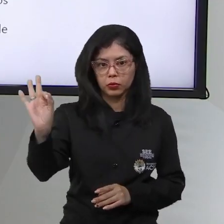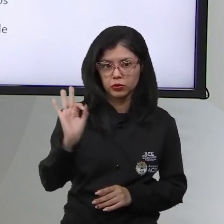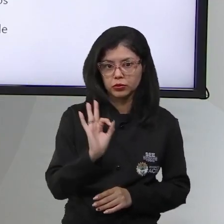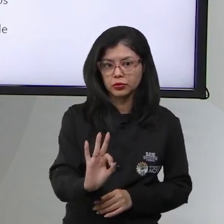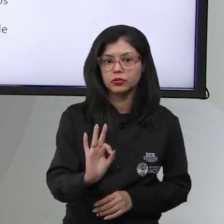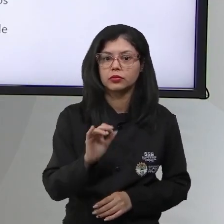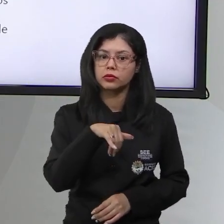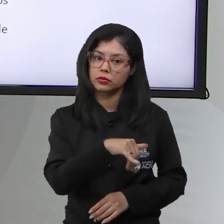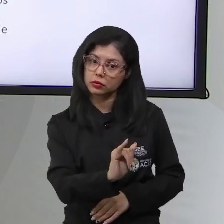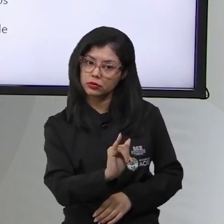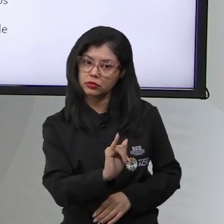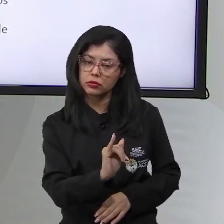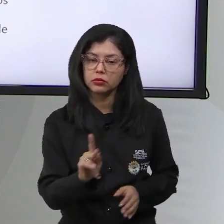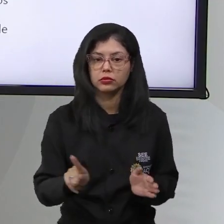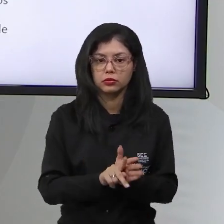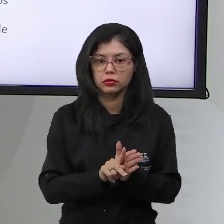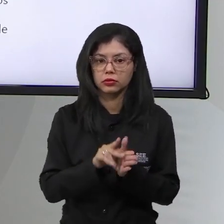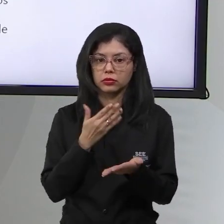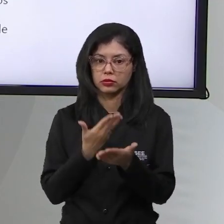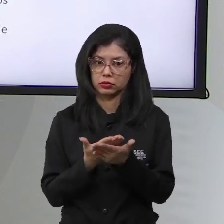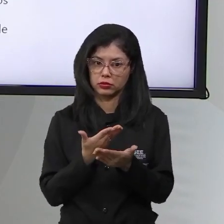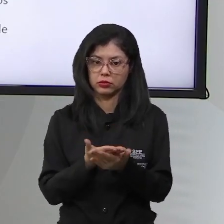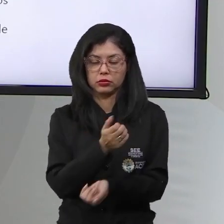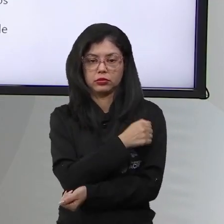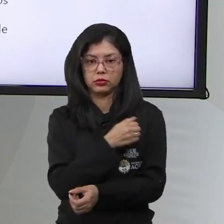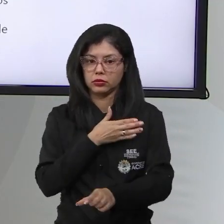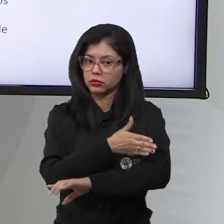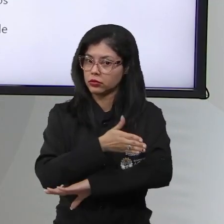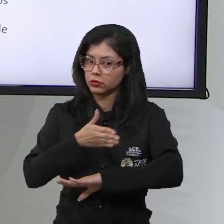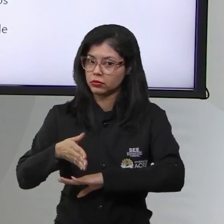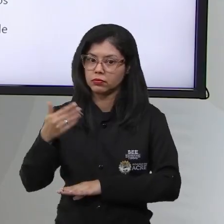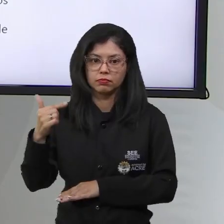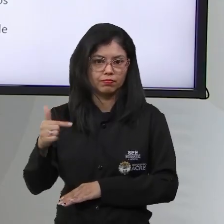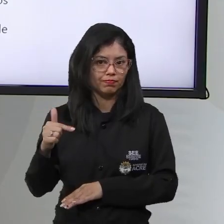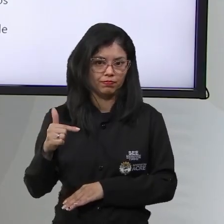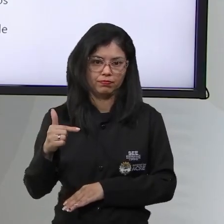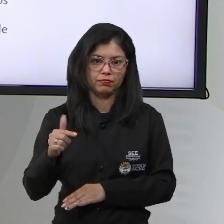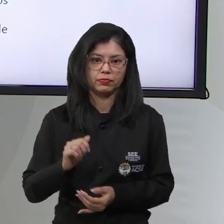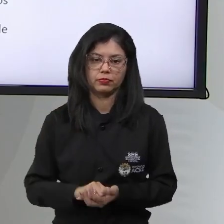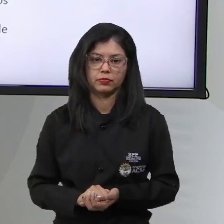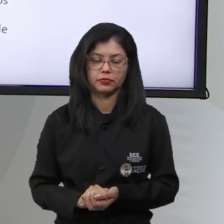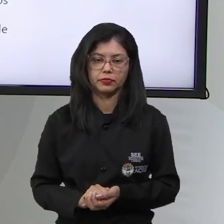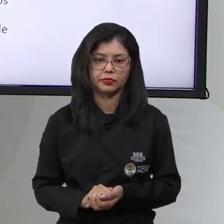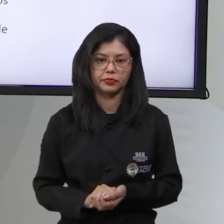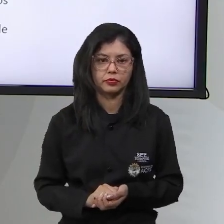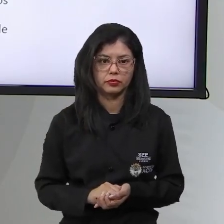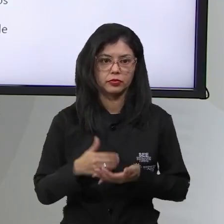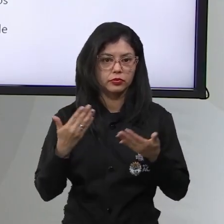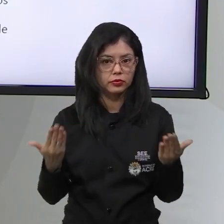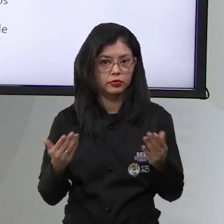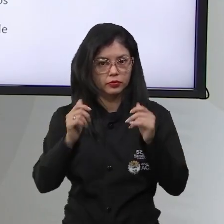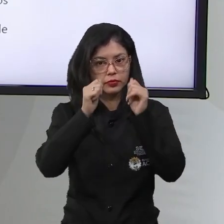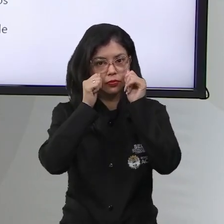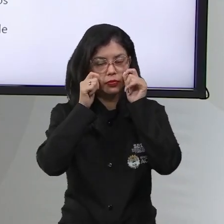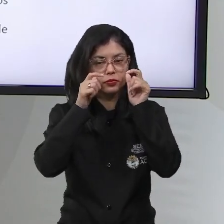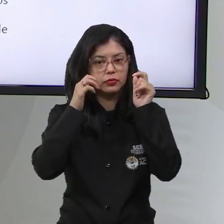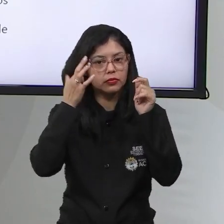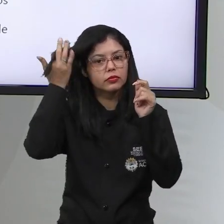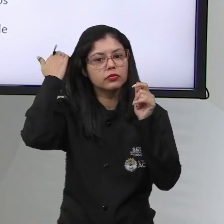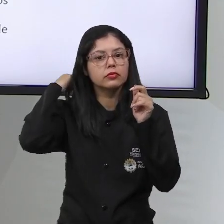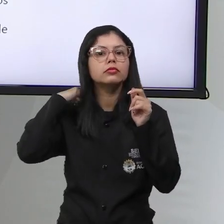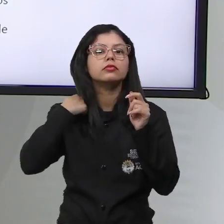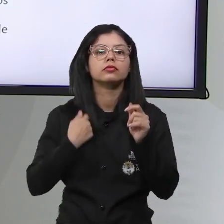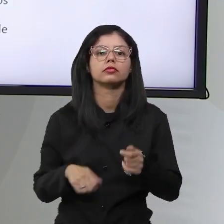percentual Y de alunos que não frequentam a escola com assiduidade. Então, prestem bem atenção.